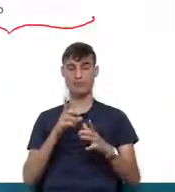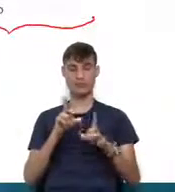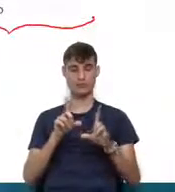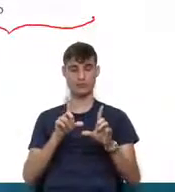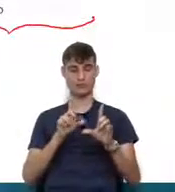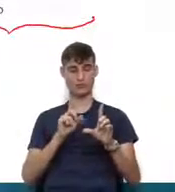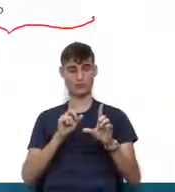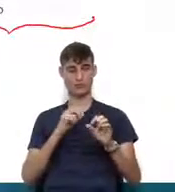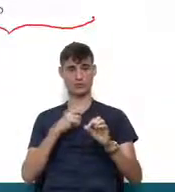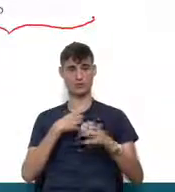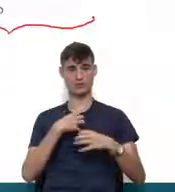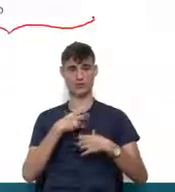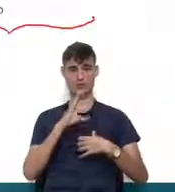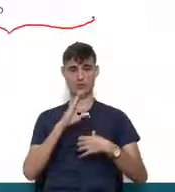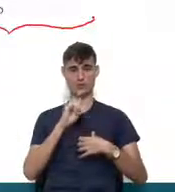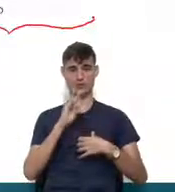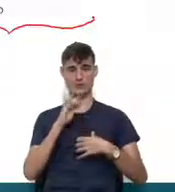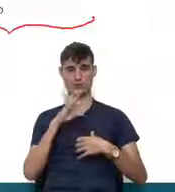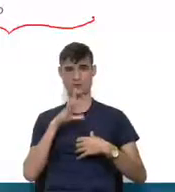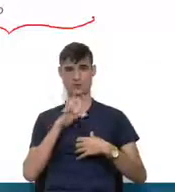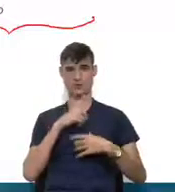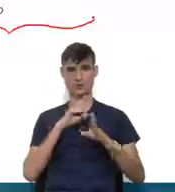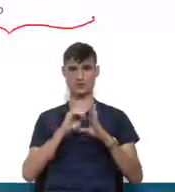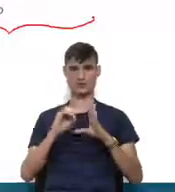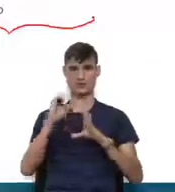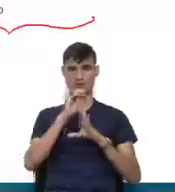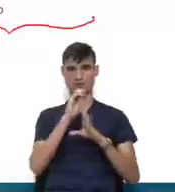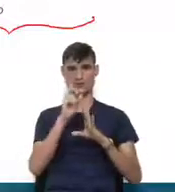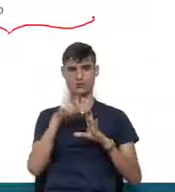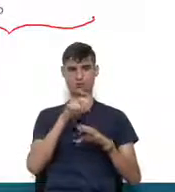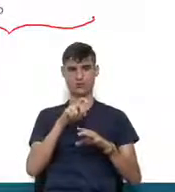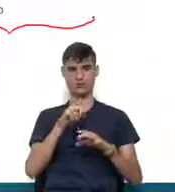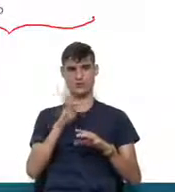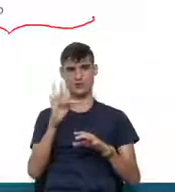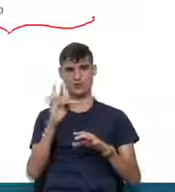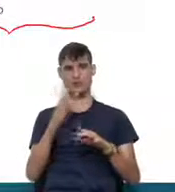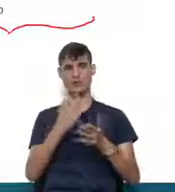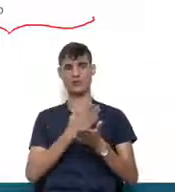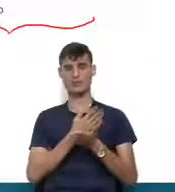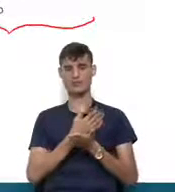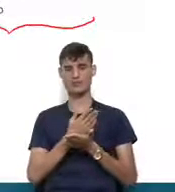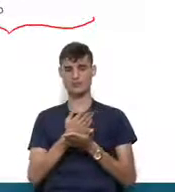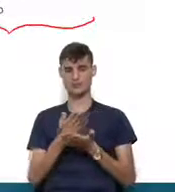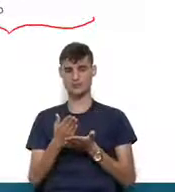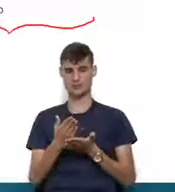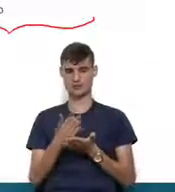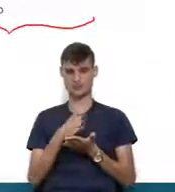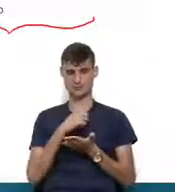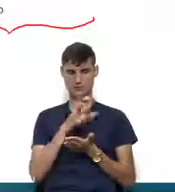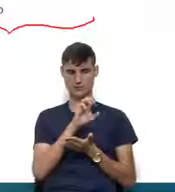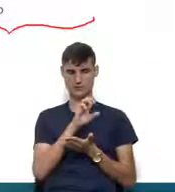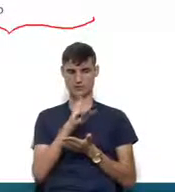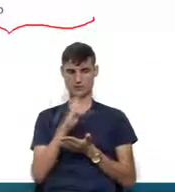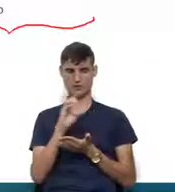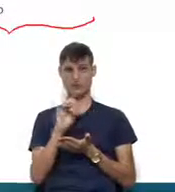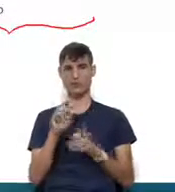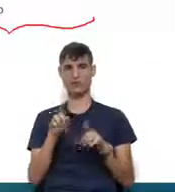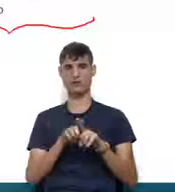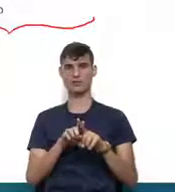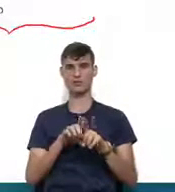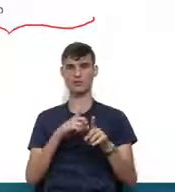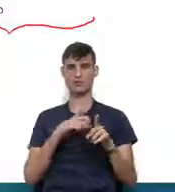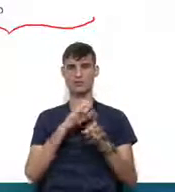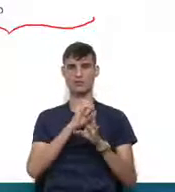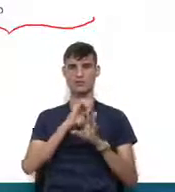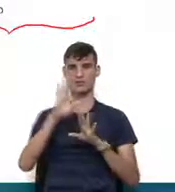Determinar os coeficientes da série de X de T a partir da EDO e dos